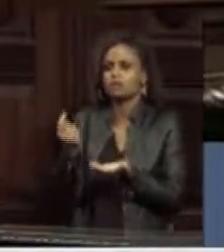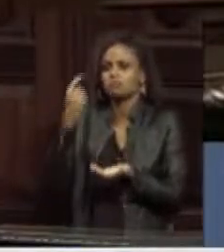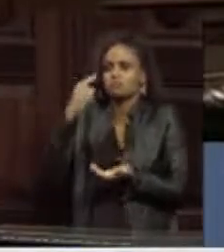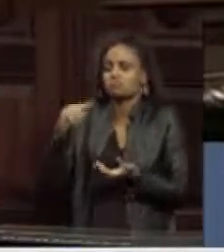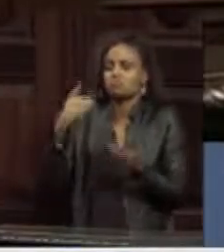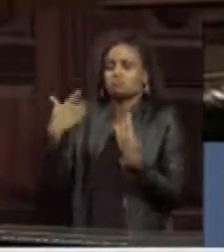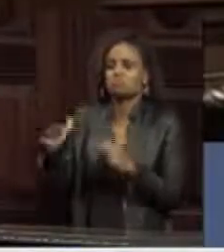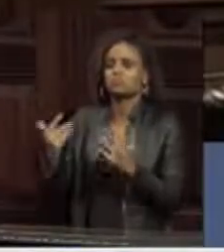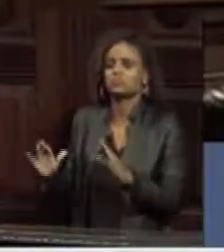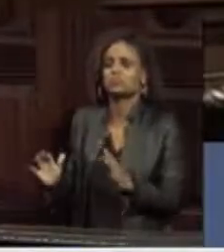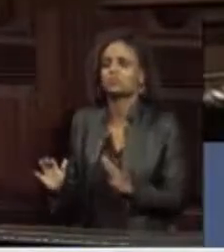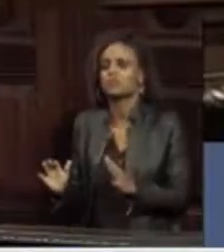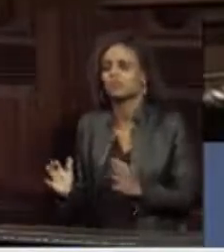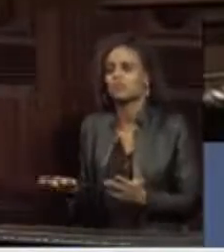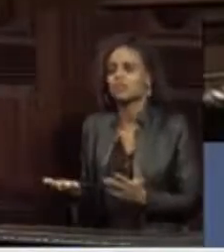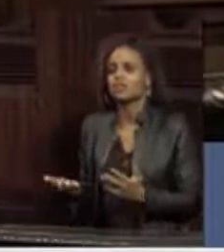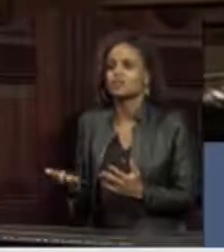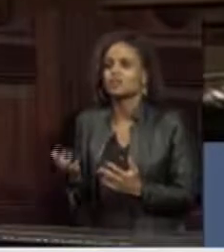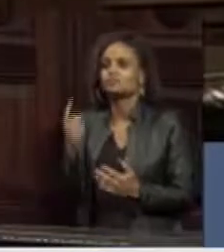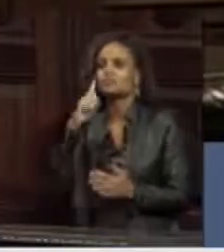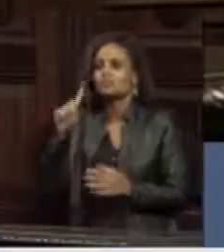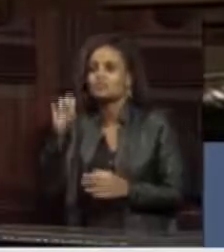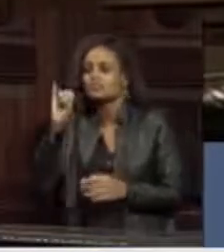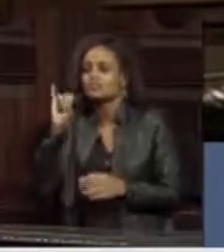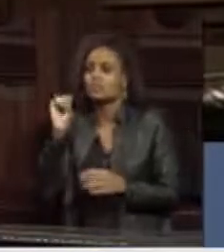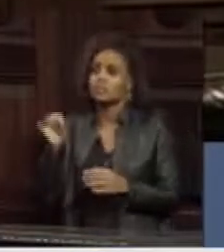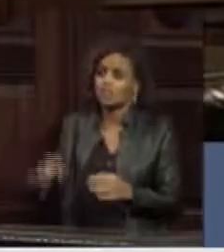era exatamente o devido,